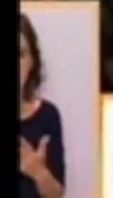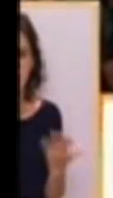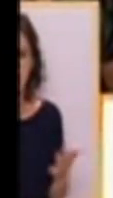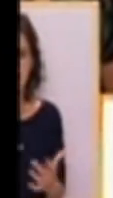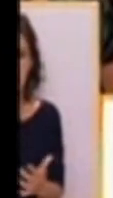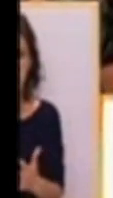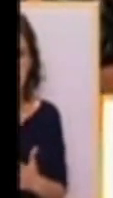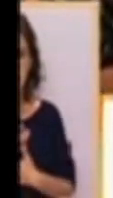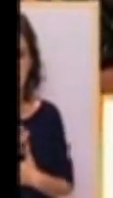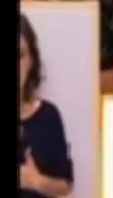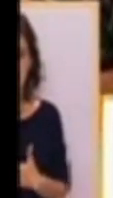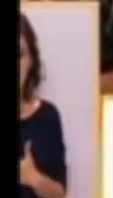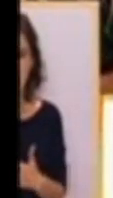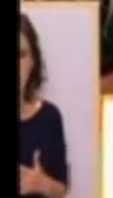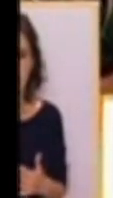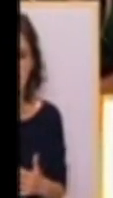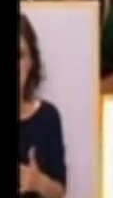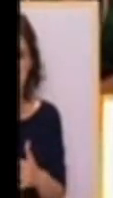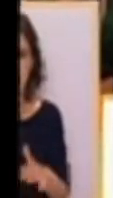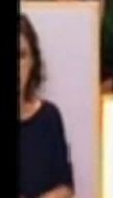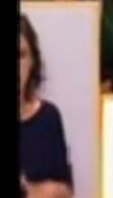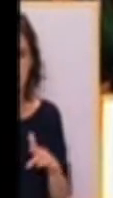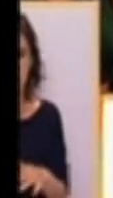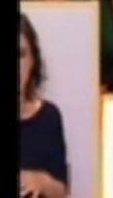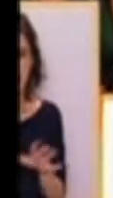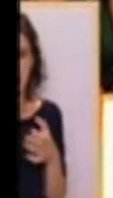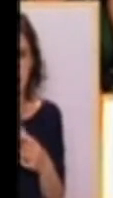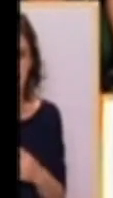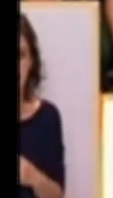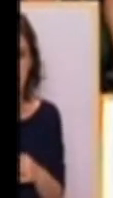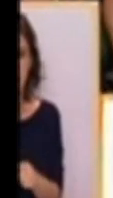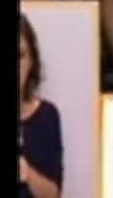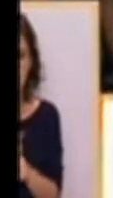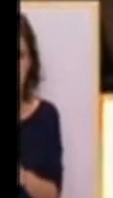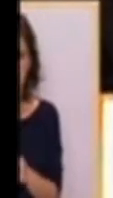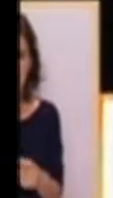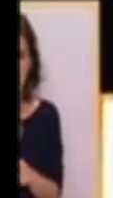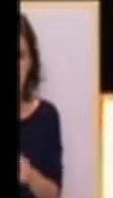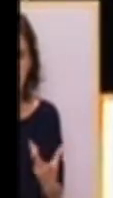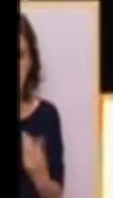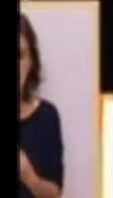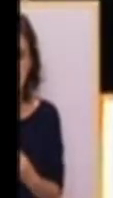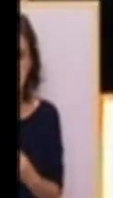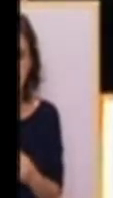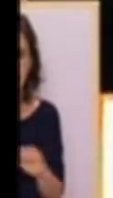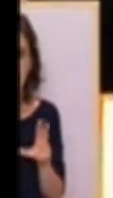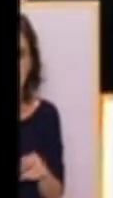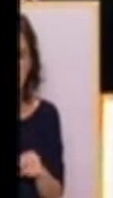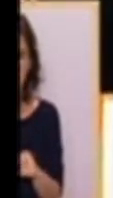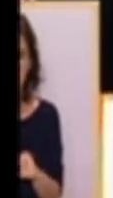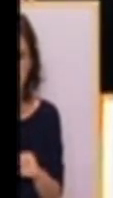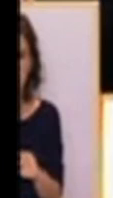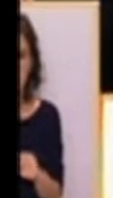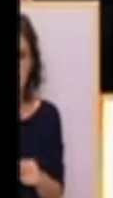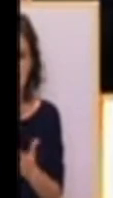da minha família, tenho saudades de ver os meus sobrinhos crescer. Olha, cá estás tu nas viagens. Tu trabalhas sempre com... Não estás com